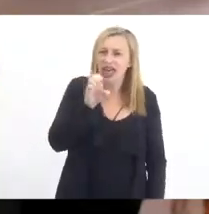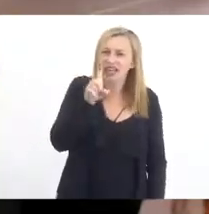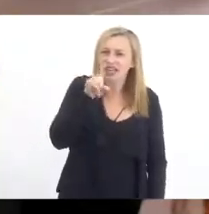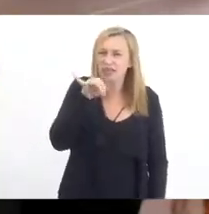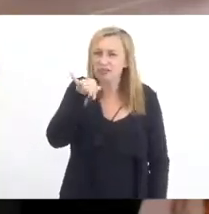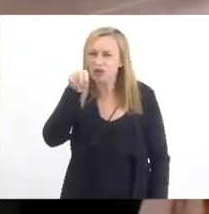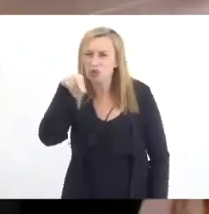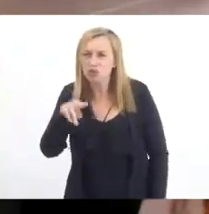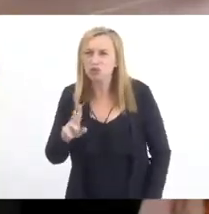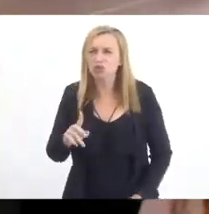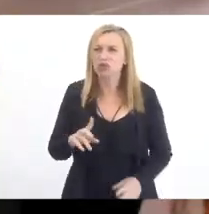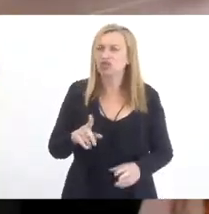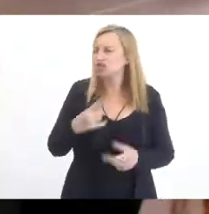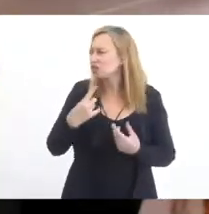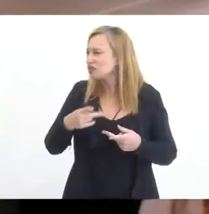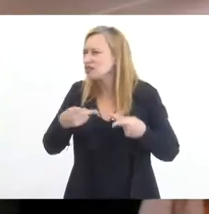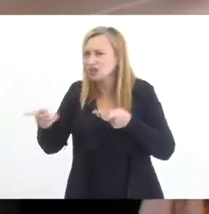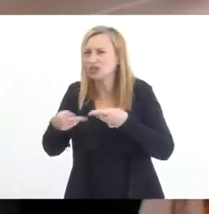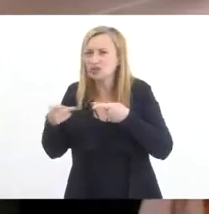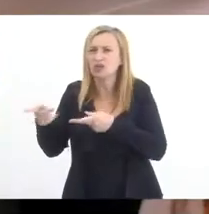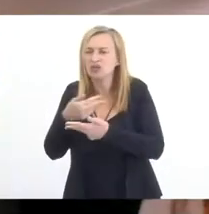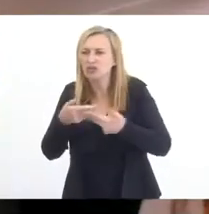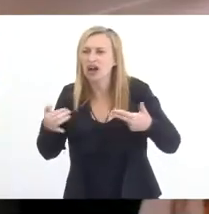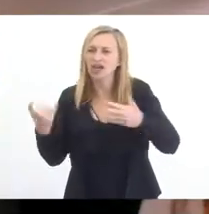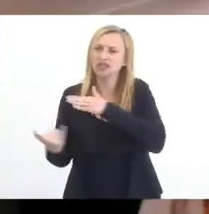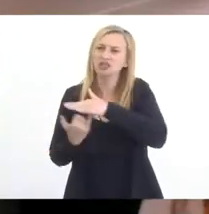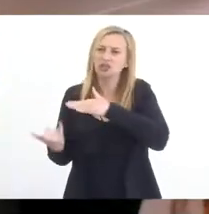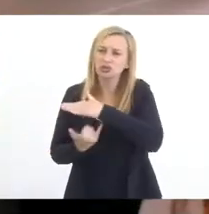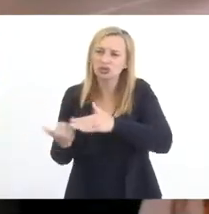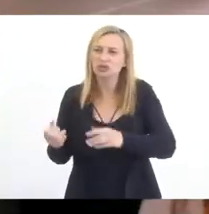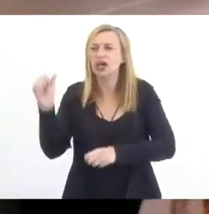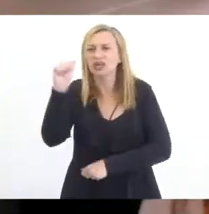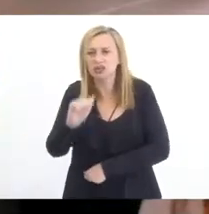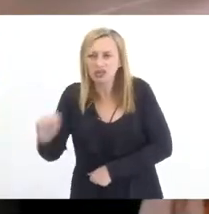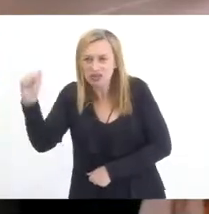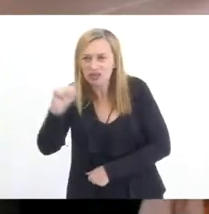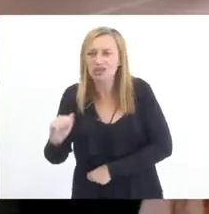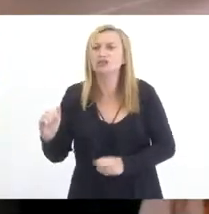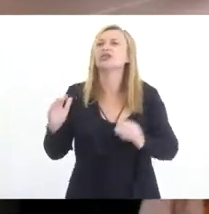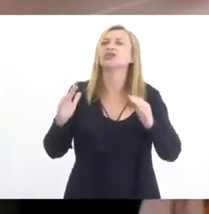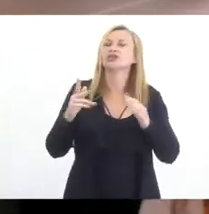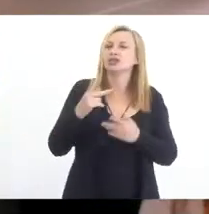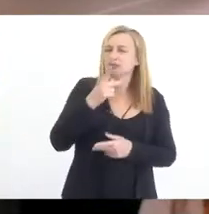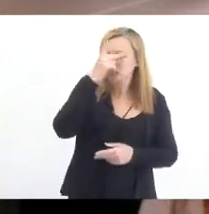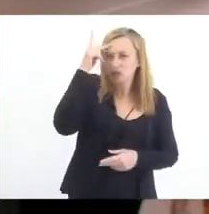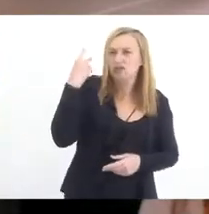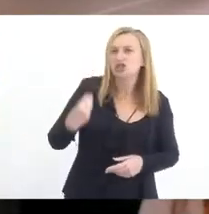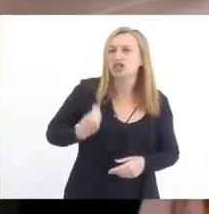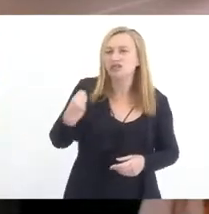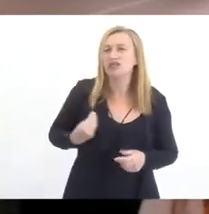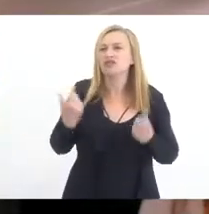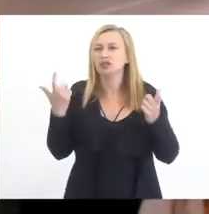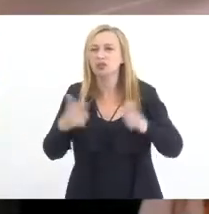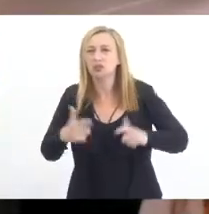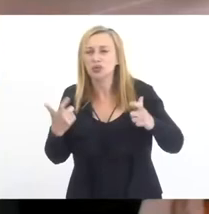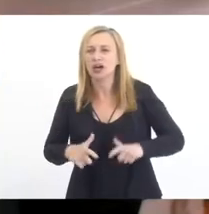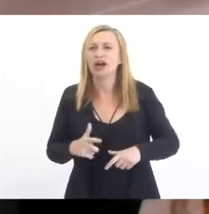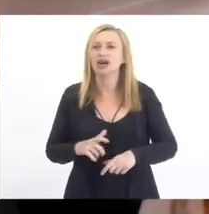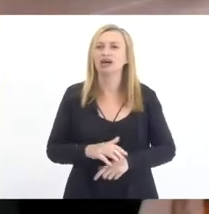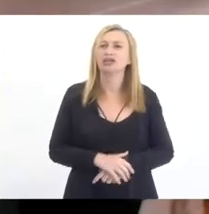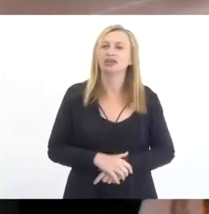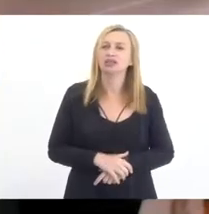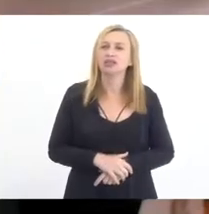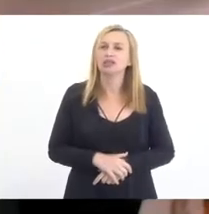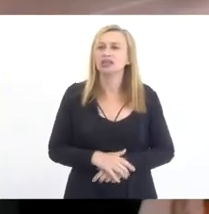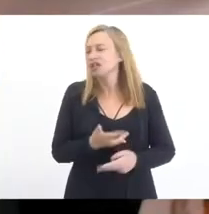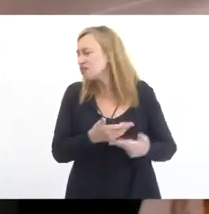gente rodou a muitas daquelas instituições, das associações de moradores. Eu participei de reunião com a Abigail, né,